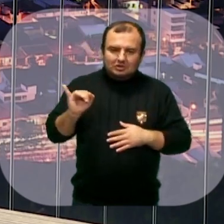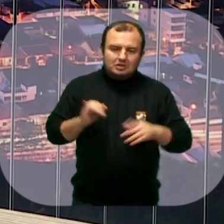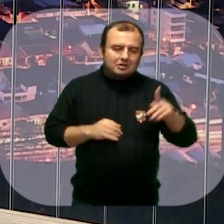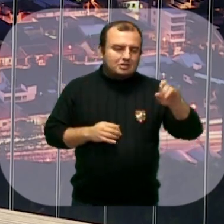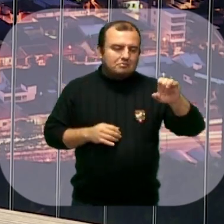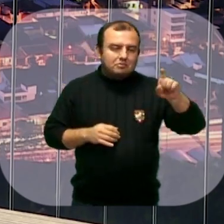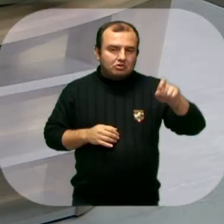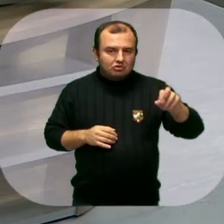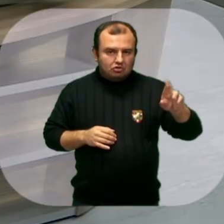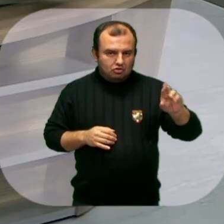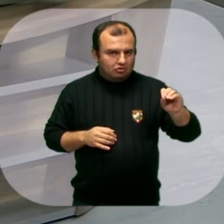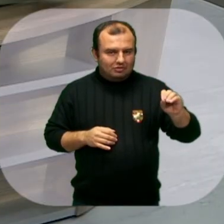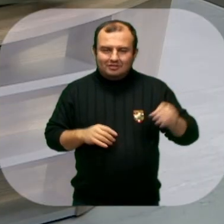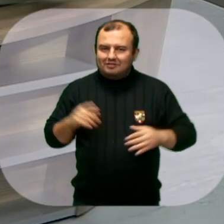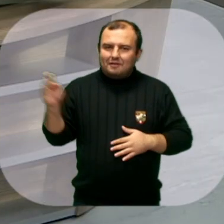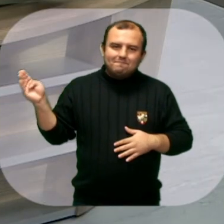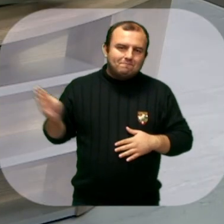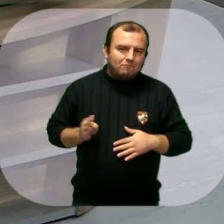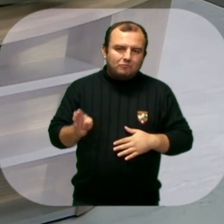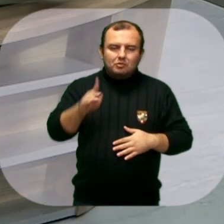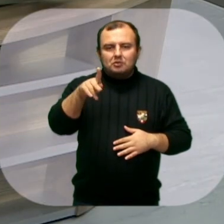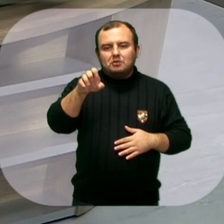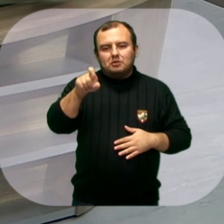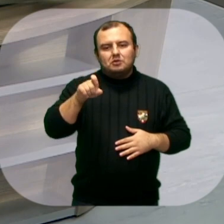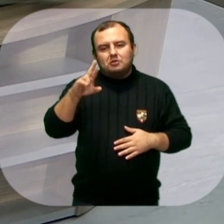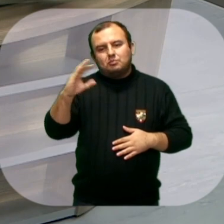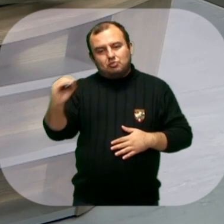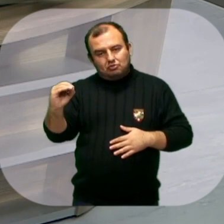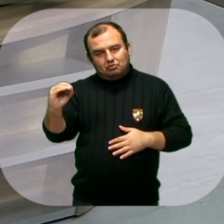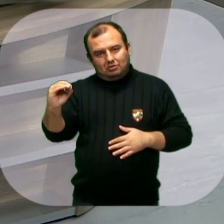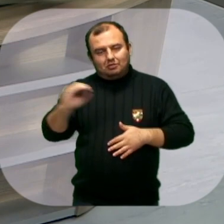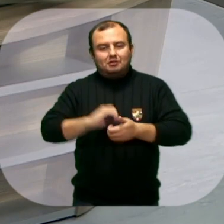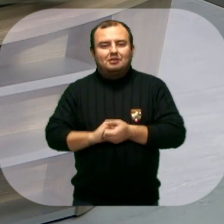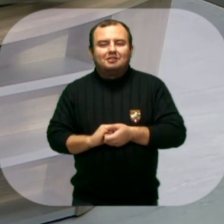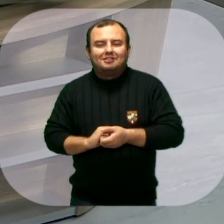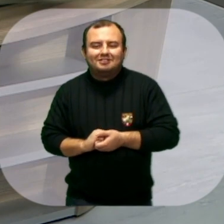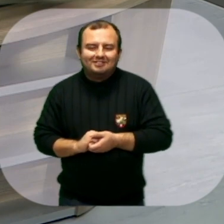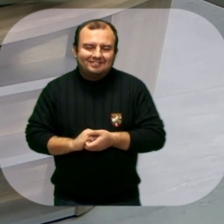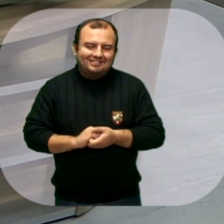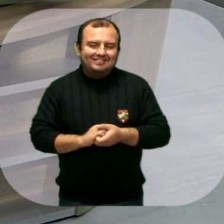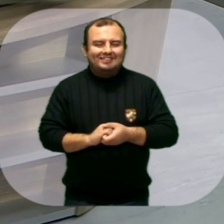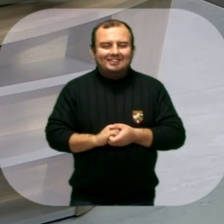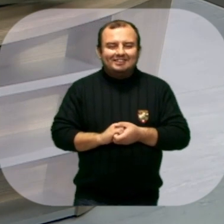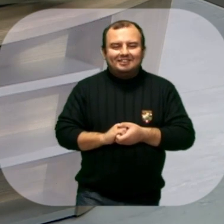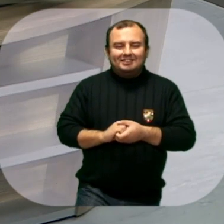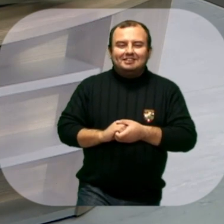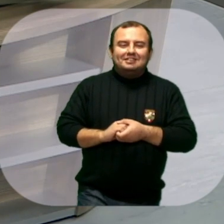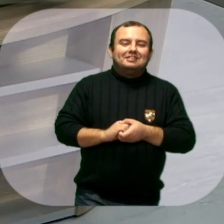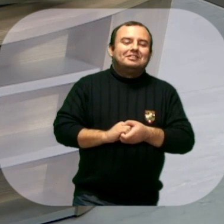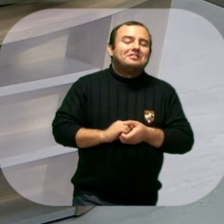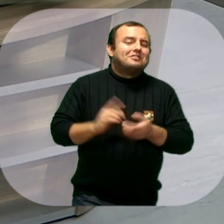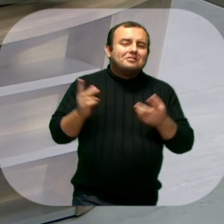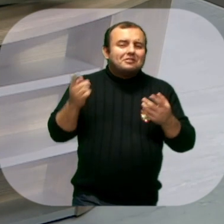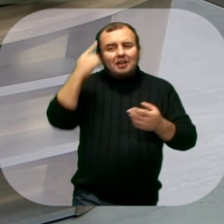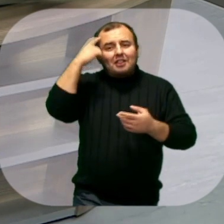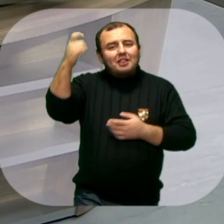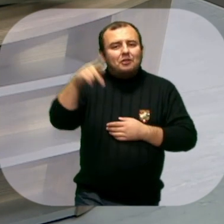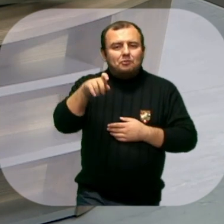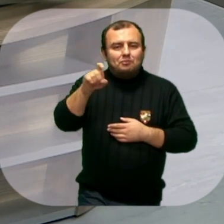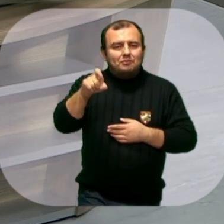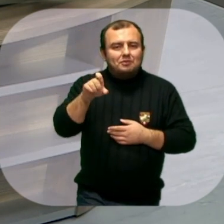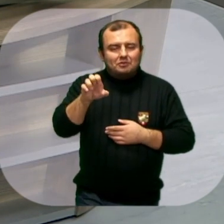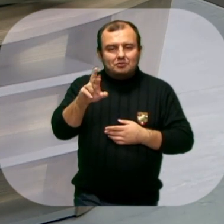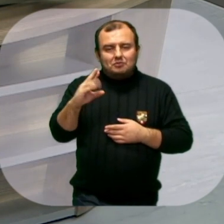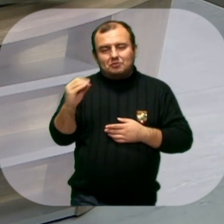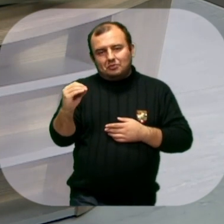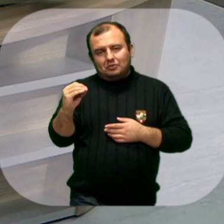peixeiro, né? Não, é peixeiro, como é pronunciado. Qual foi a ideia do Peixeiro e como é que está